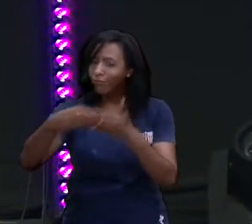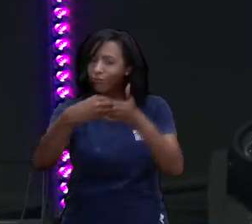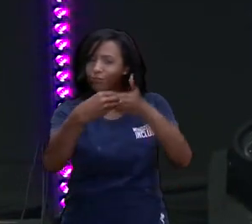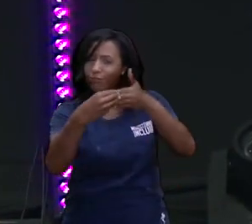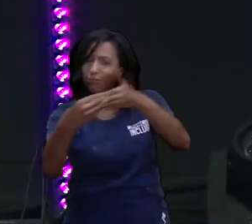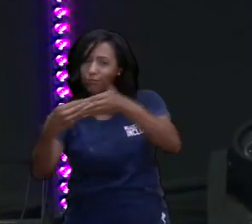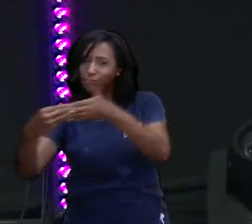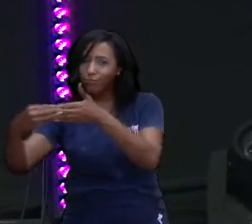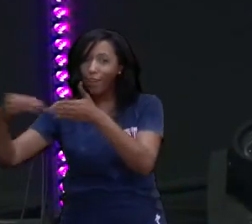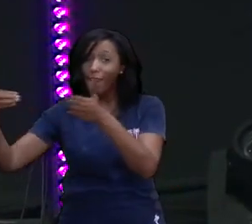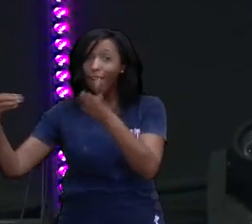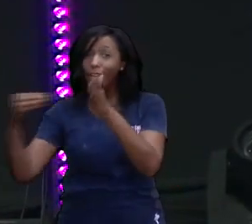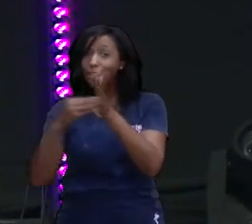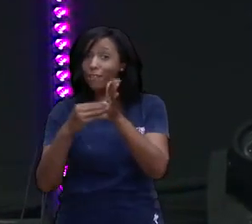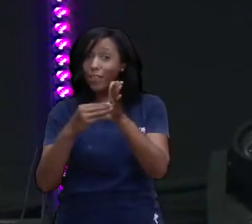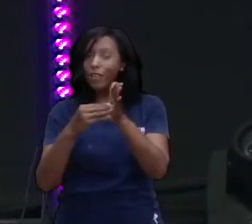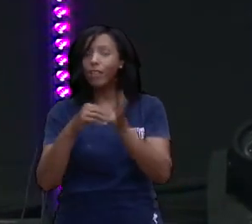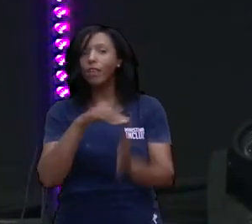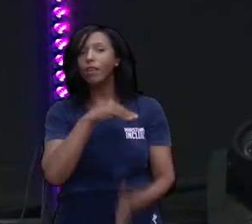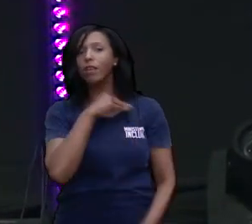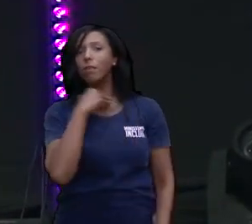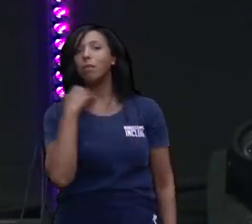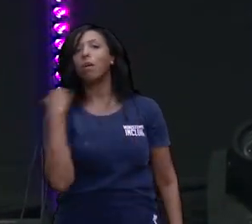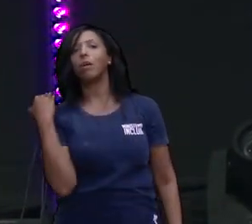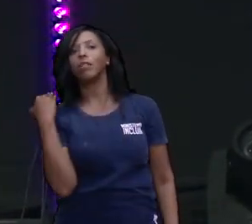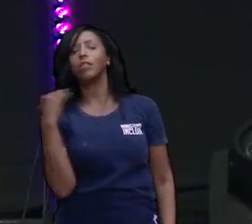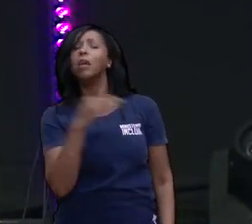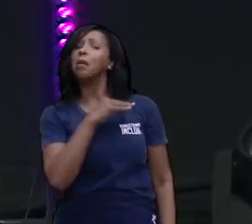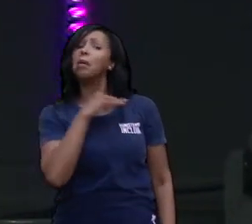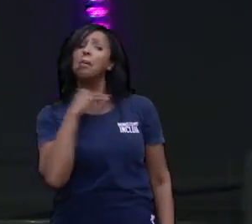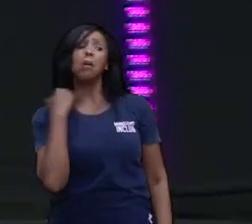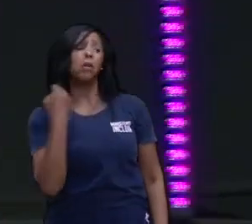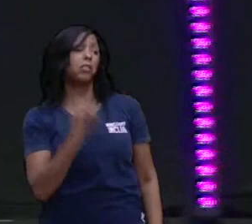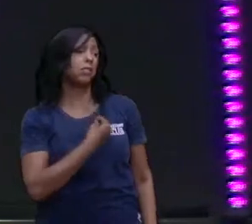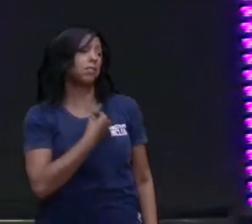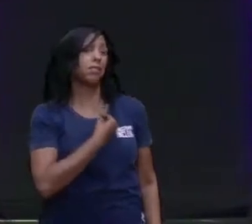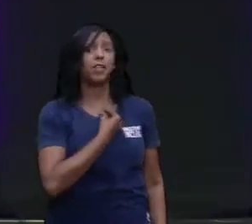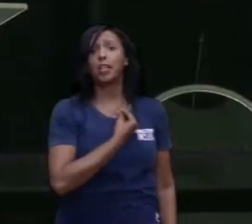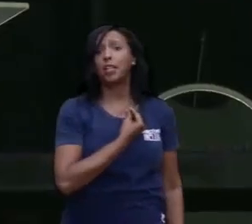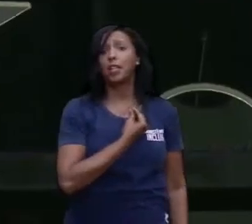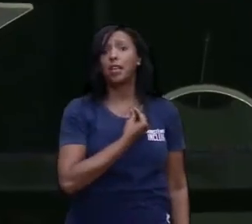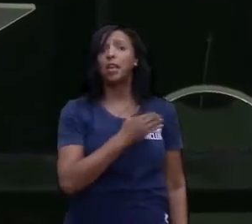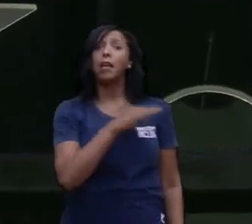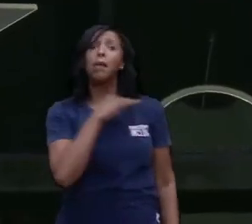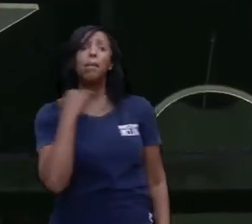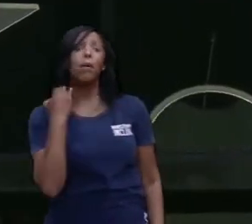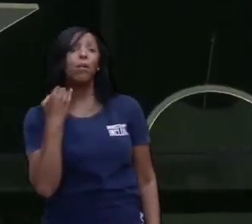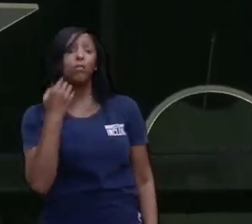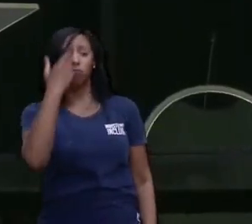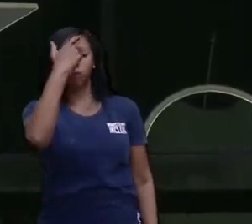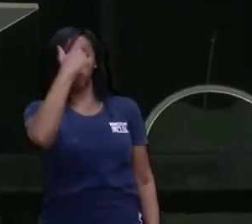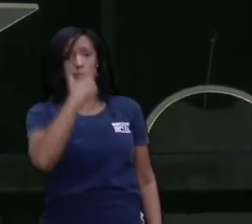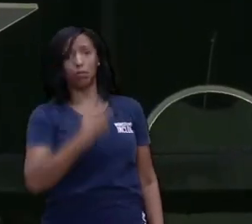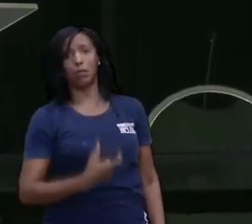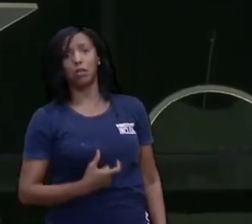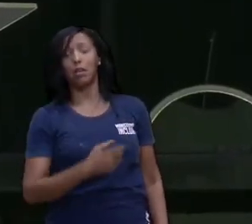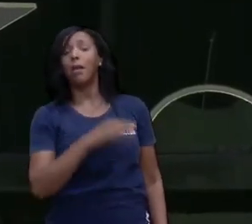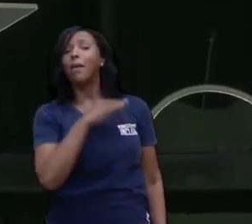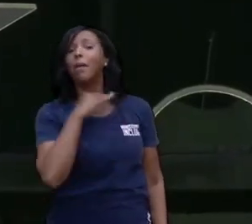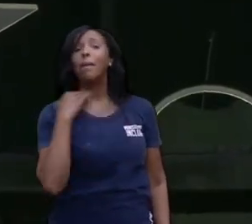família a morte da sua da sua vida morte do seu caráter e morte eterna